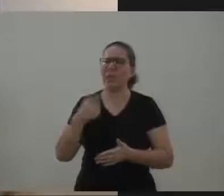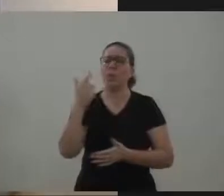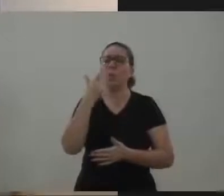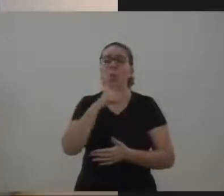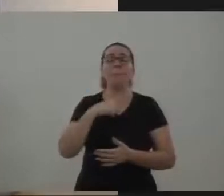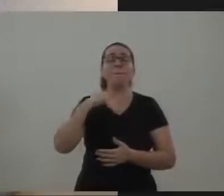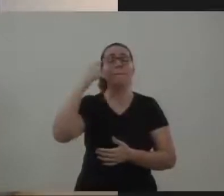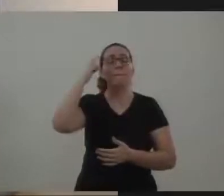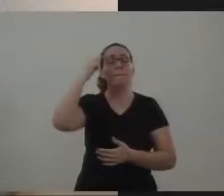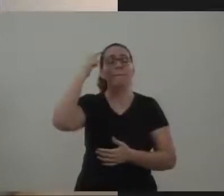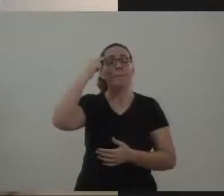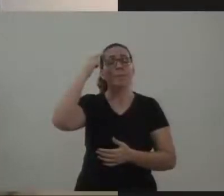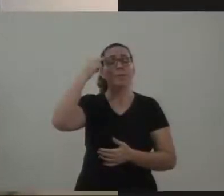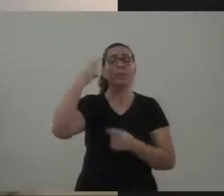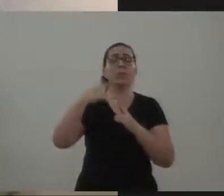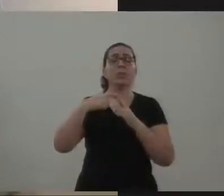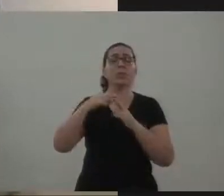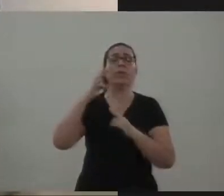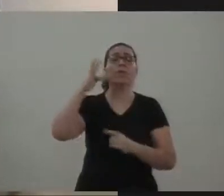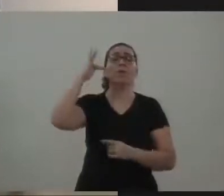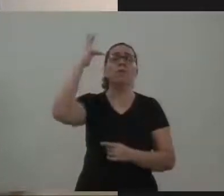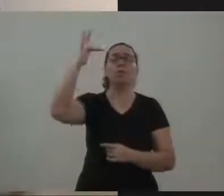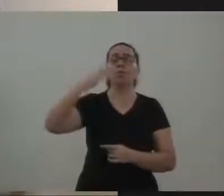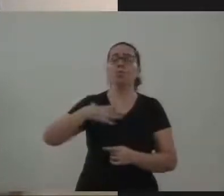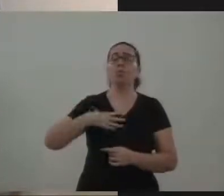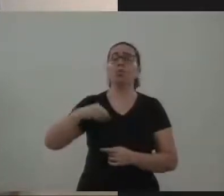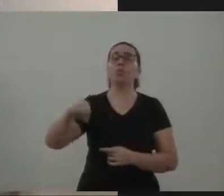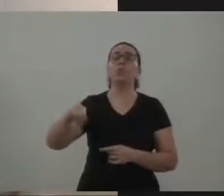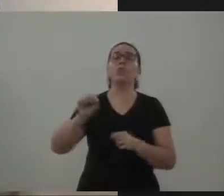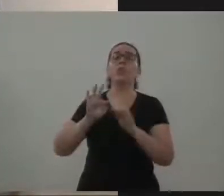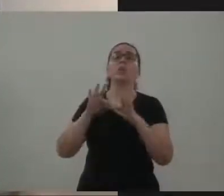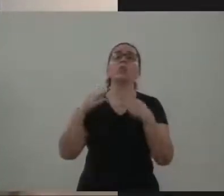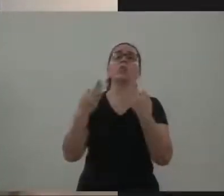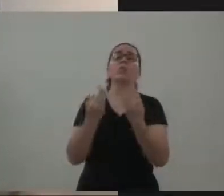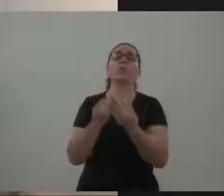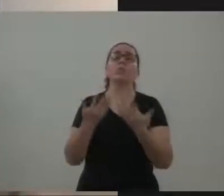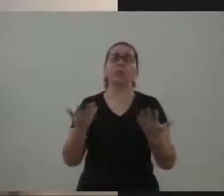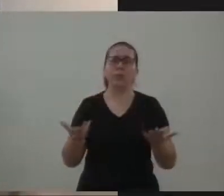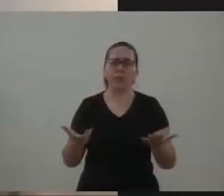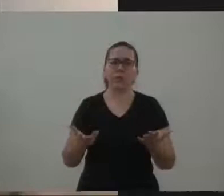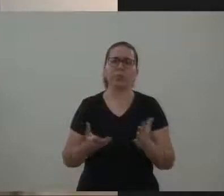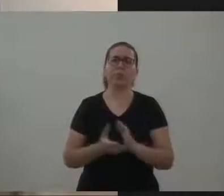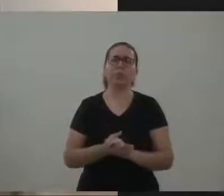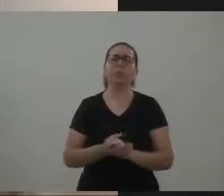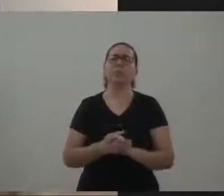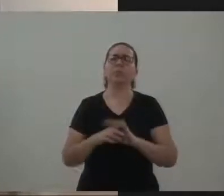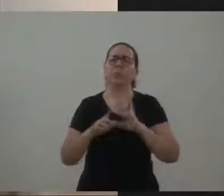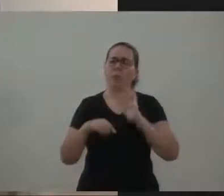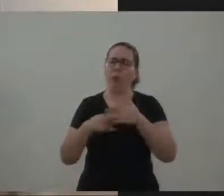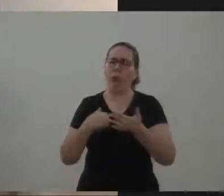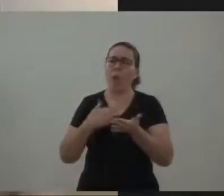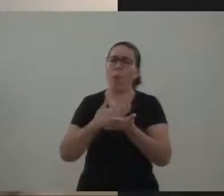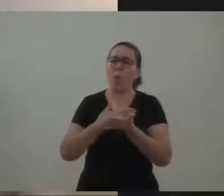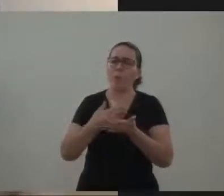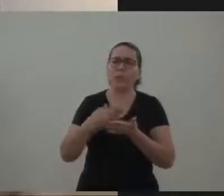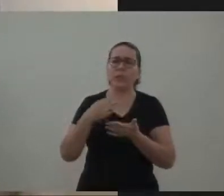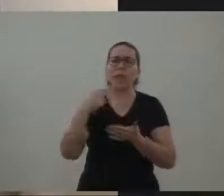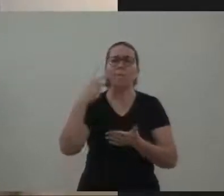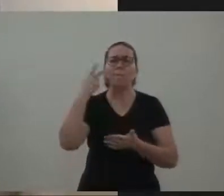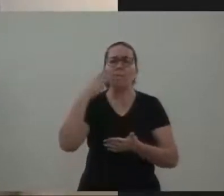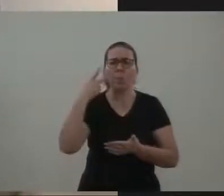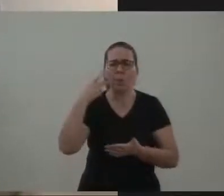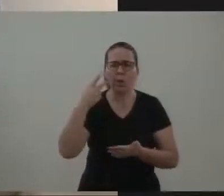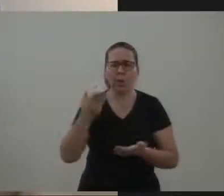no futuro, né, do meu filho, da minha família, né? E nisso entrei na política,